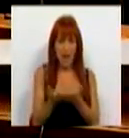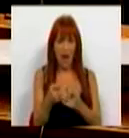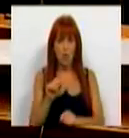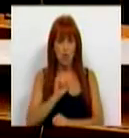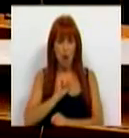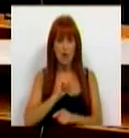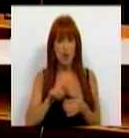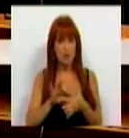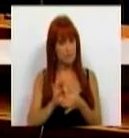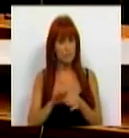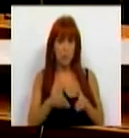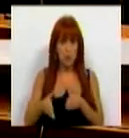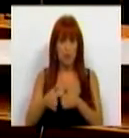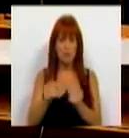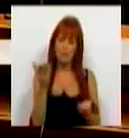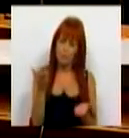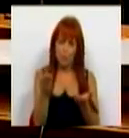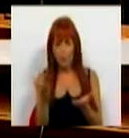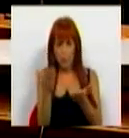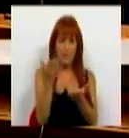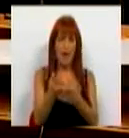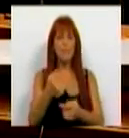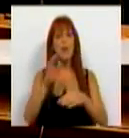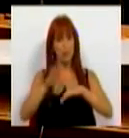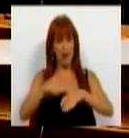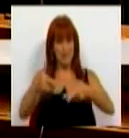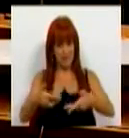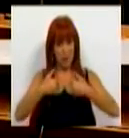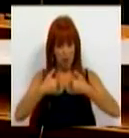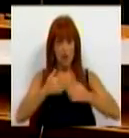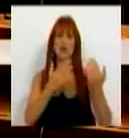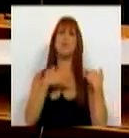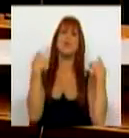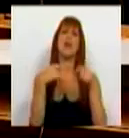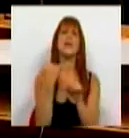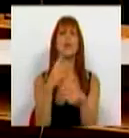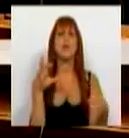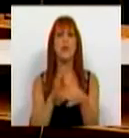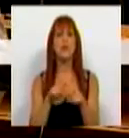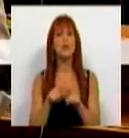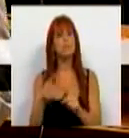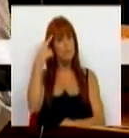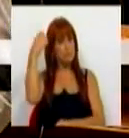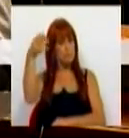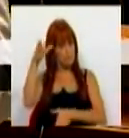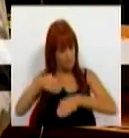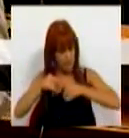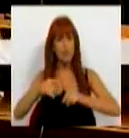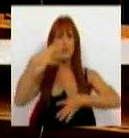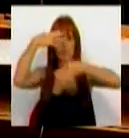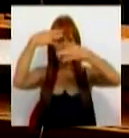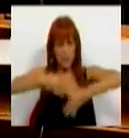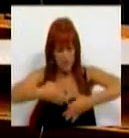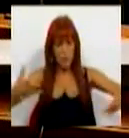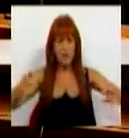dos nossos diapasões, equilibrado. Cabe-nos, por isso, a responsabilidade de agir sobre a égide da tolerância, do bom